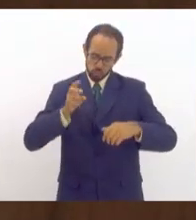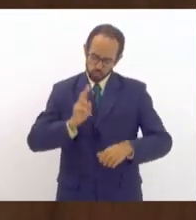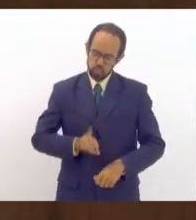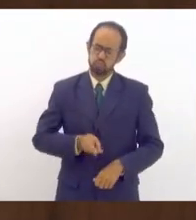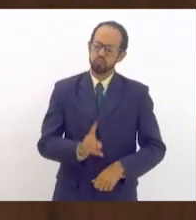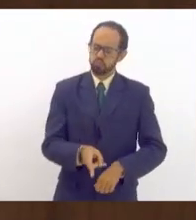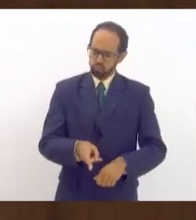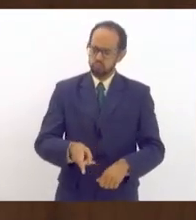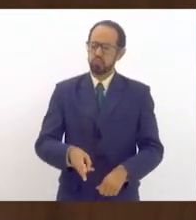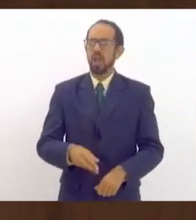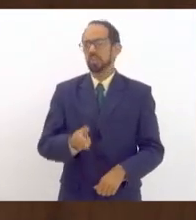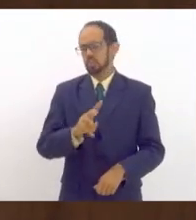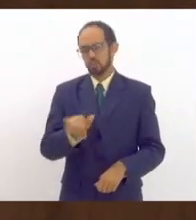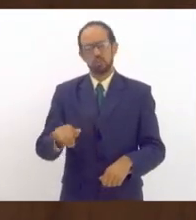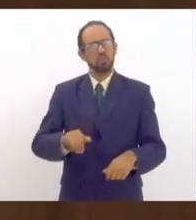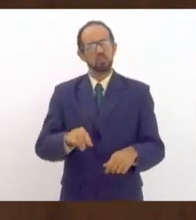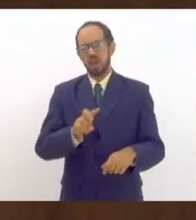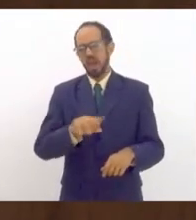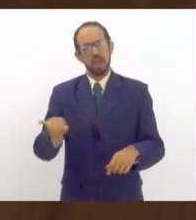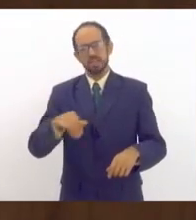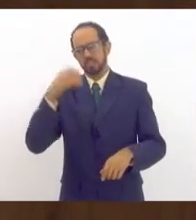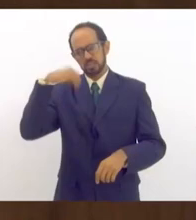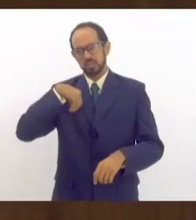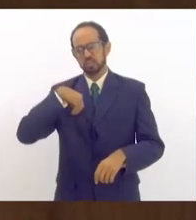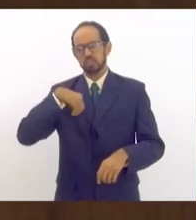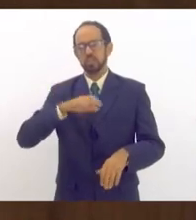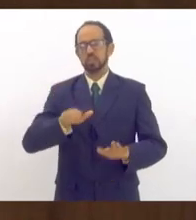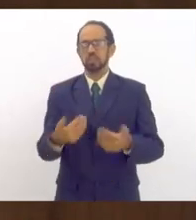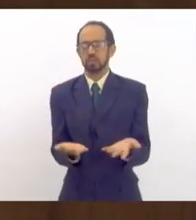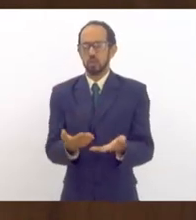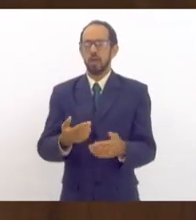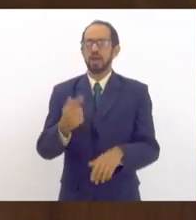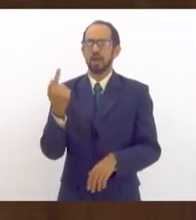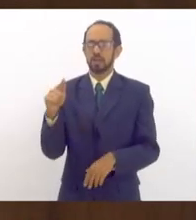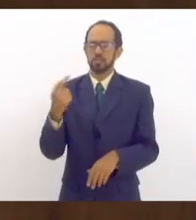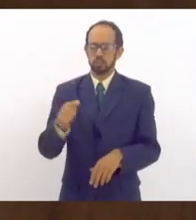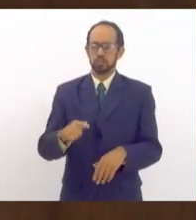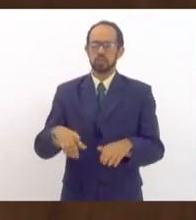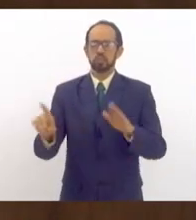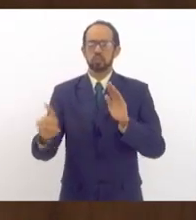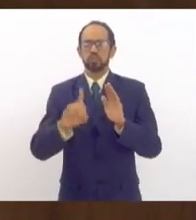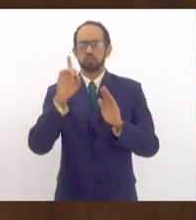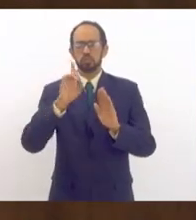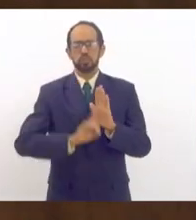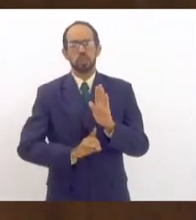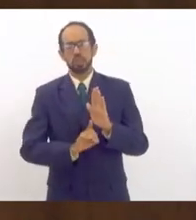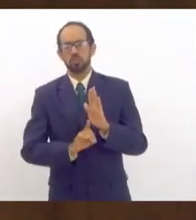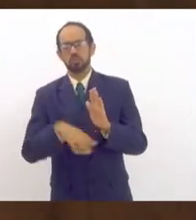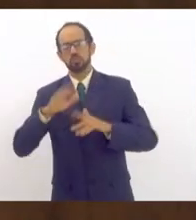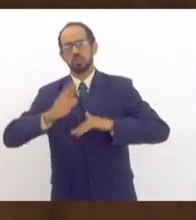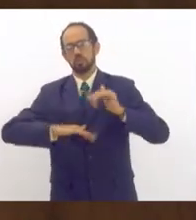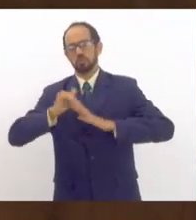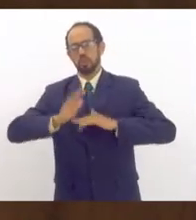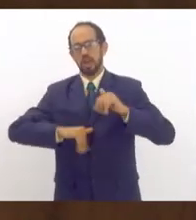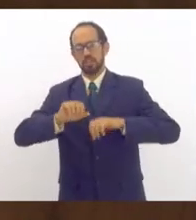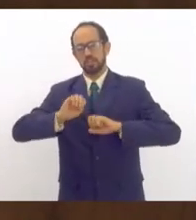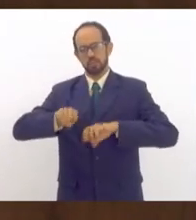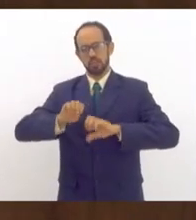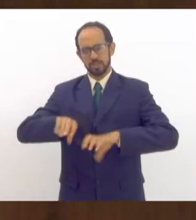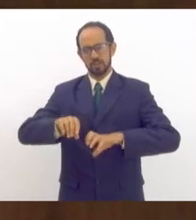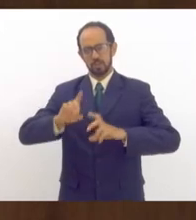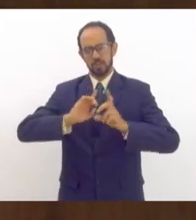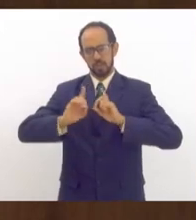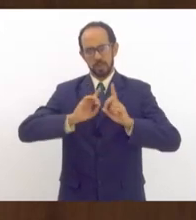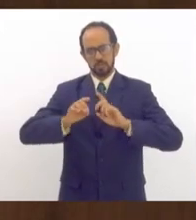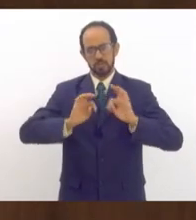não nos refutaríamos então o debate da garantia dos direitos dos nossos profissionais de educação é um debate para todos